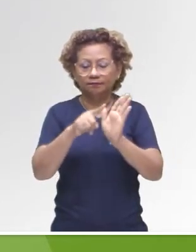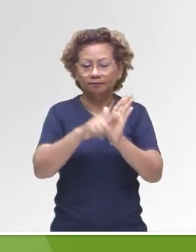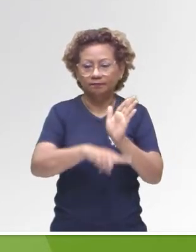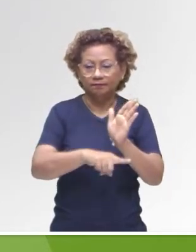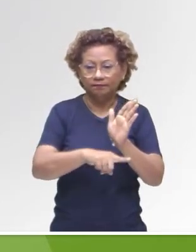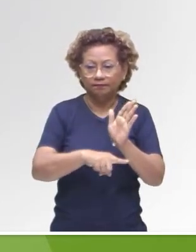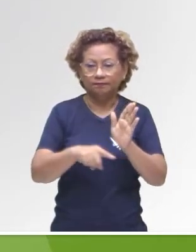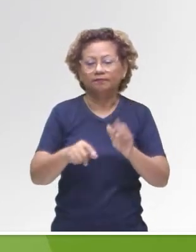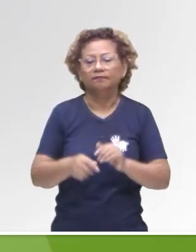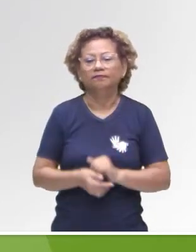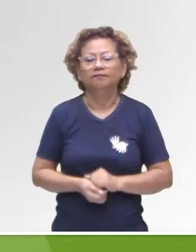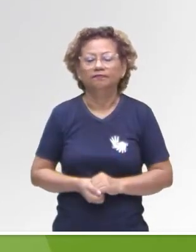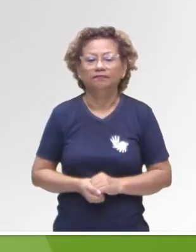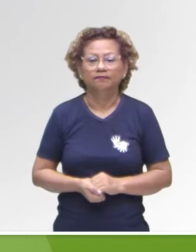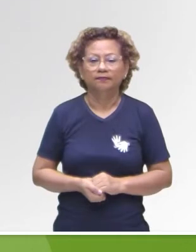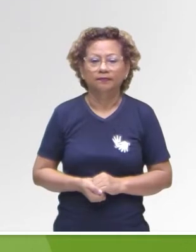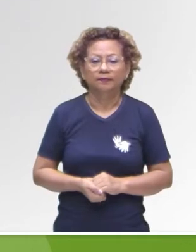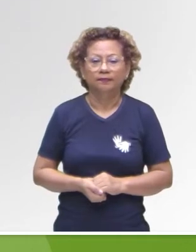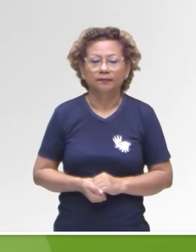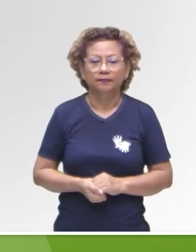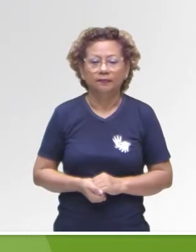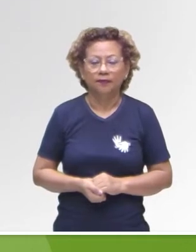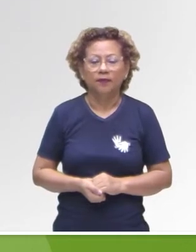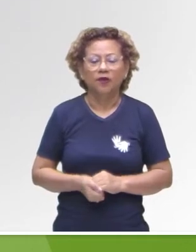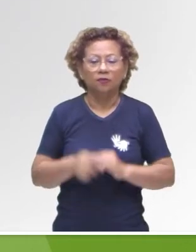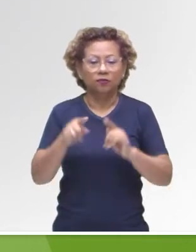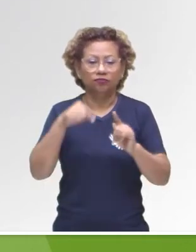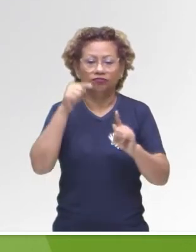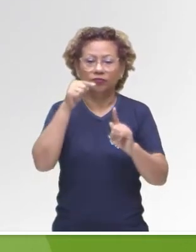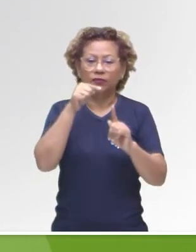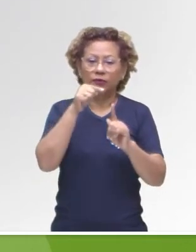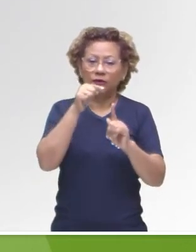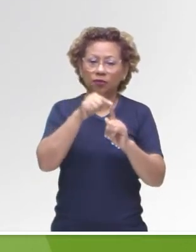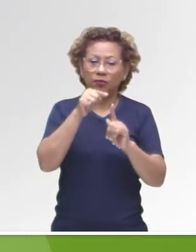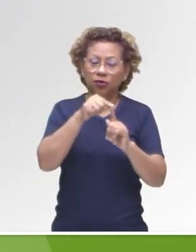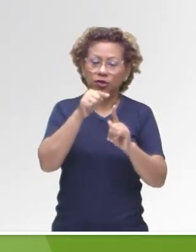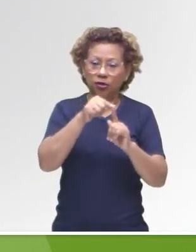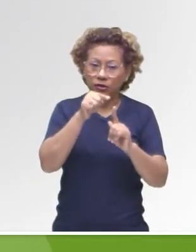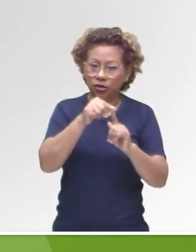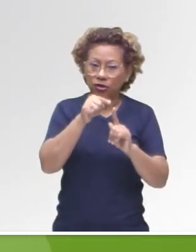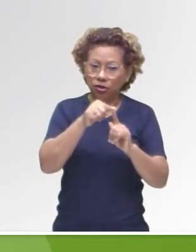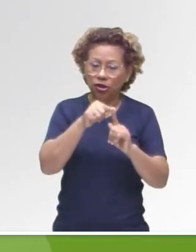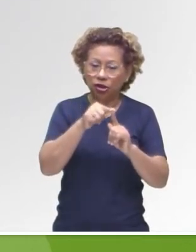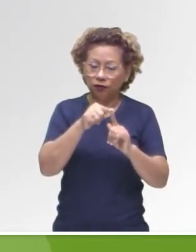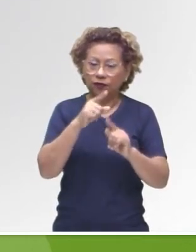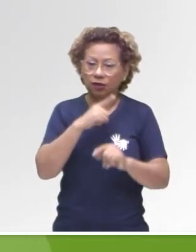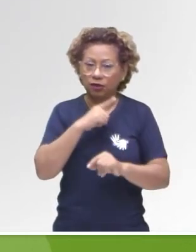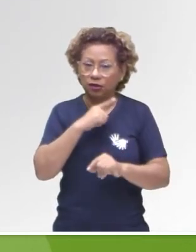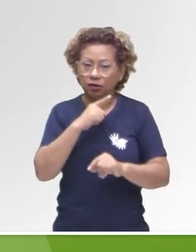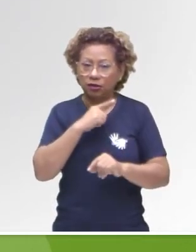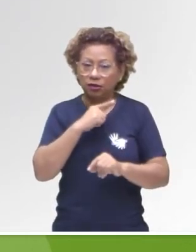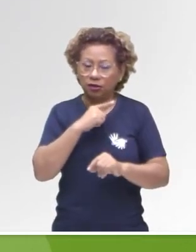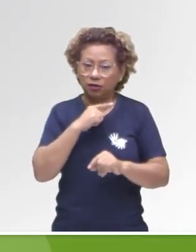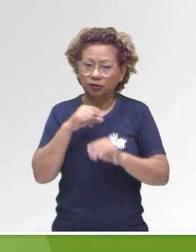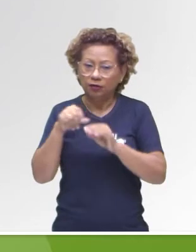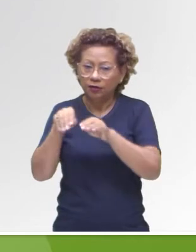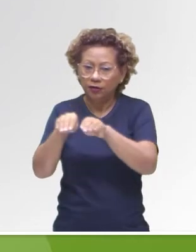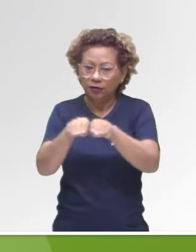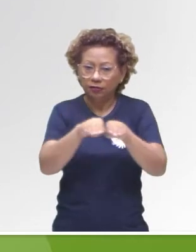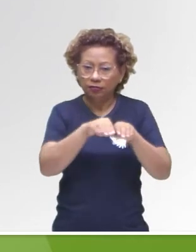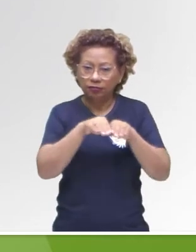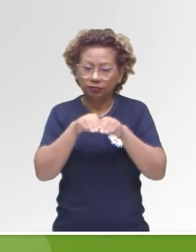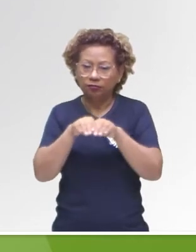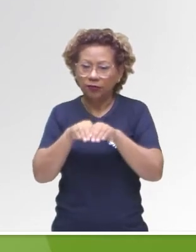assim sucessivamente. O objetivo, olha só qual é o objetivo de associar capacitores. O